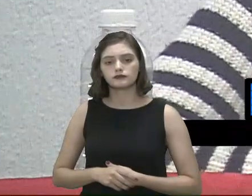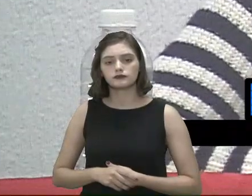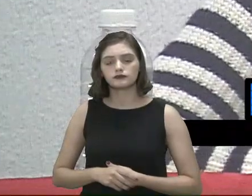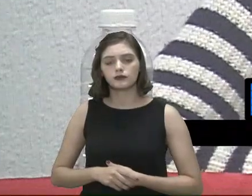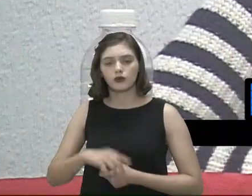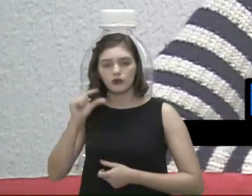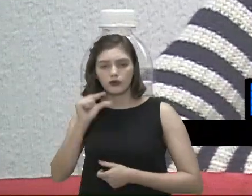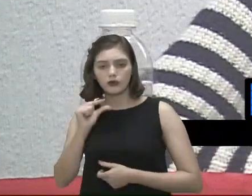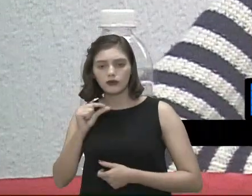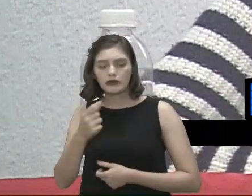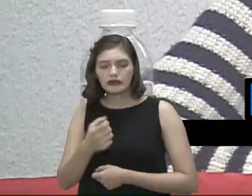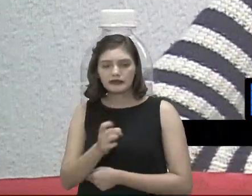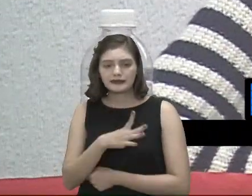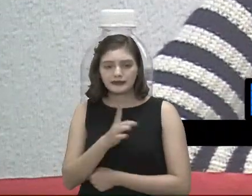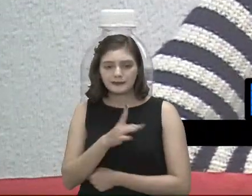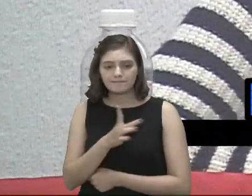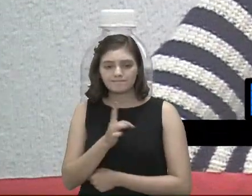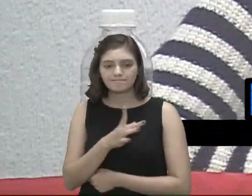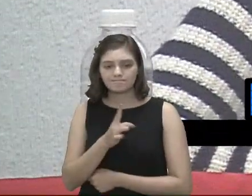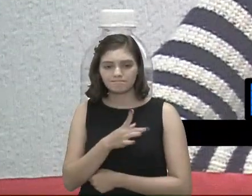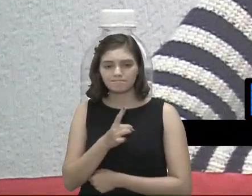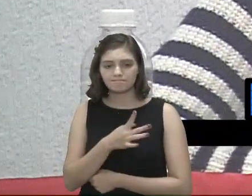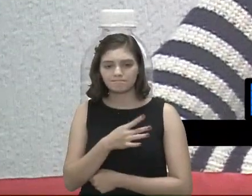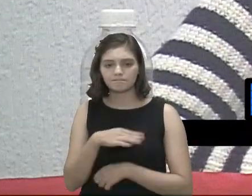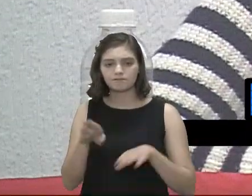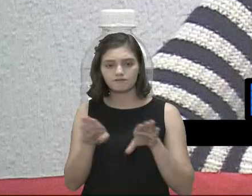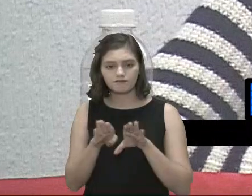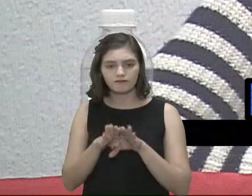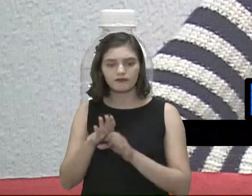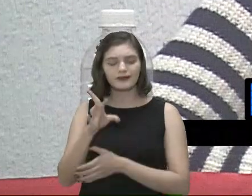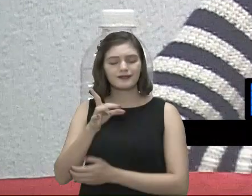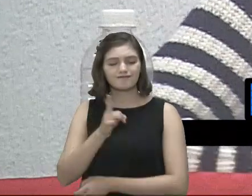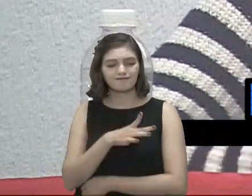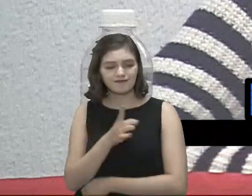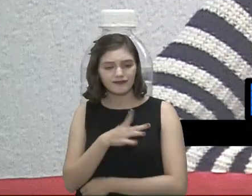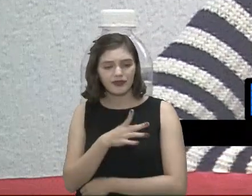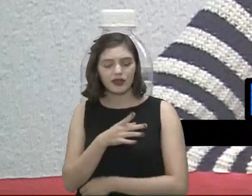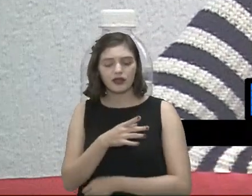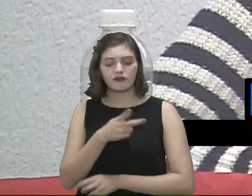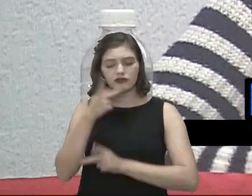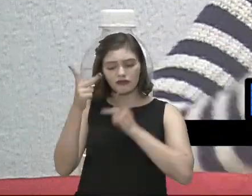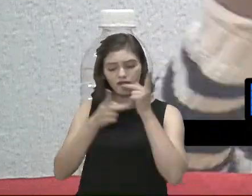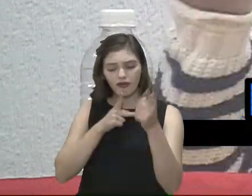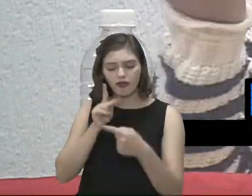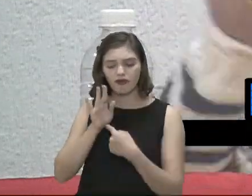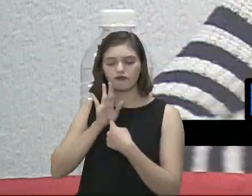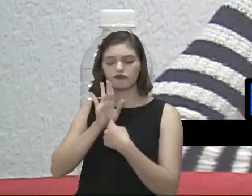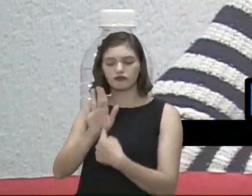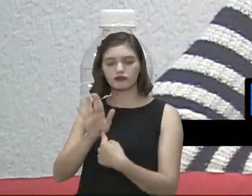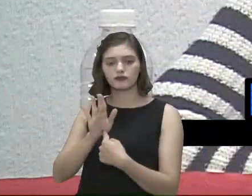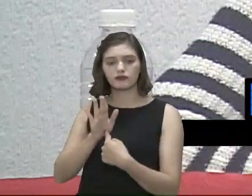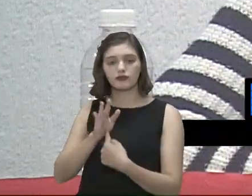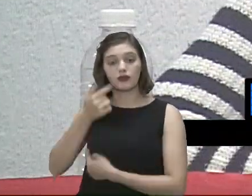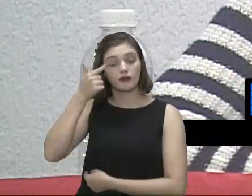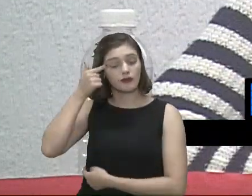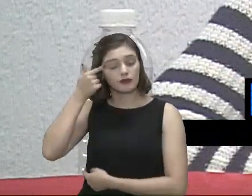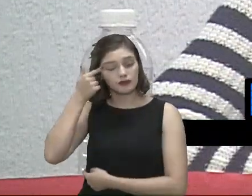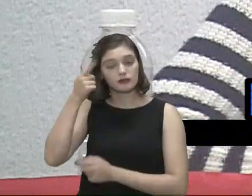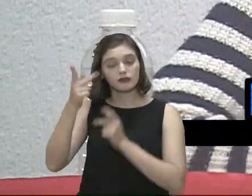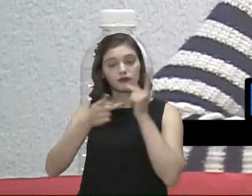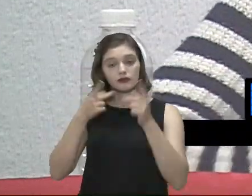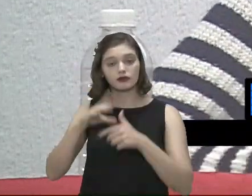muito, da questão do medo também, né? Do medo de se expor, como a japonesa colocou,